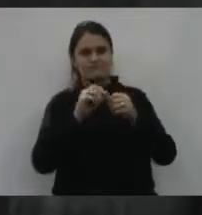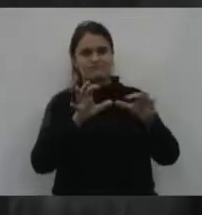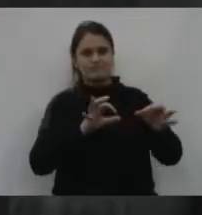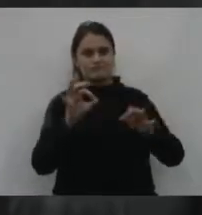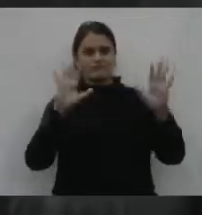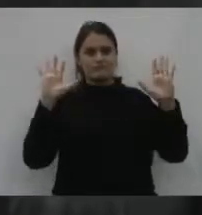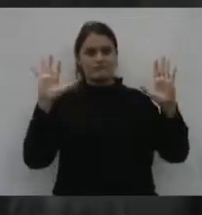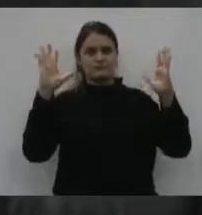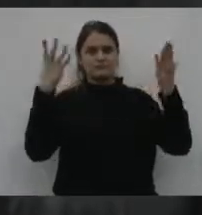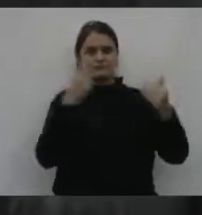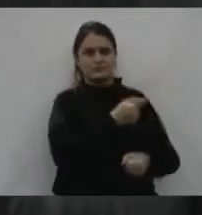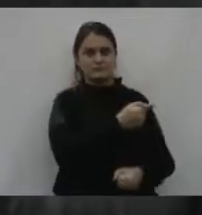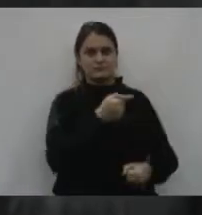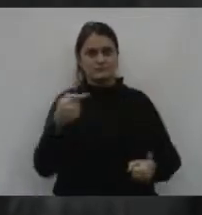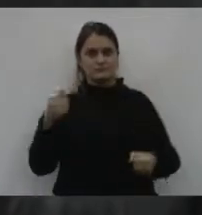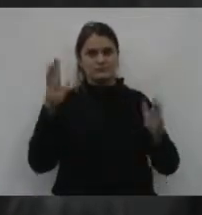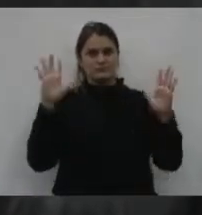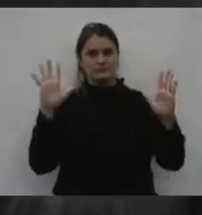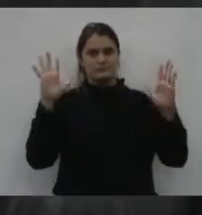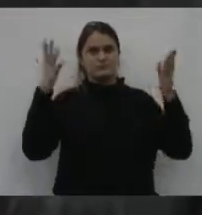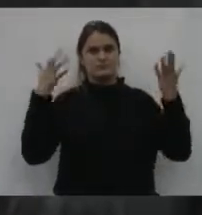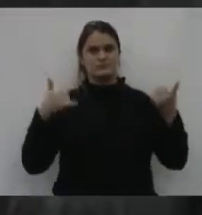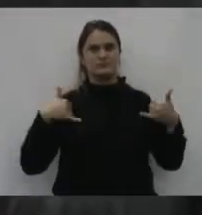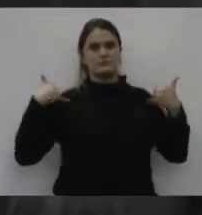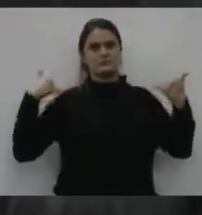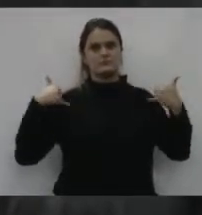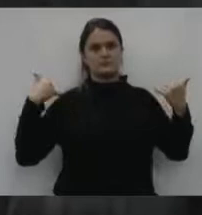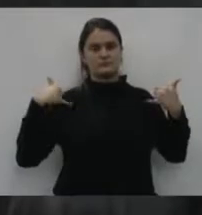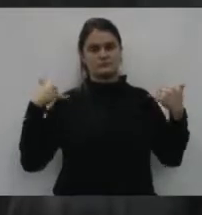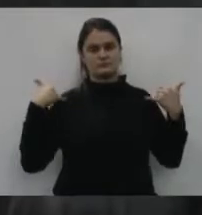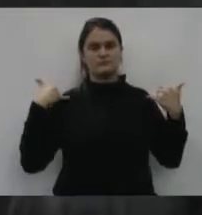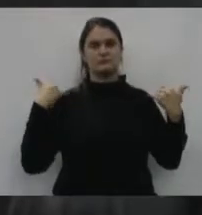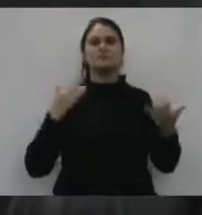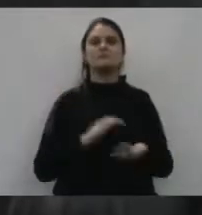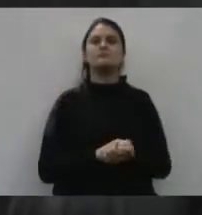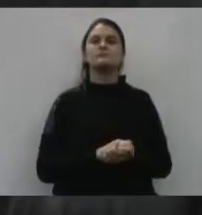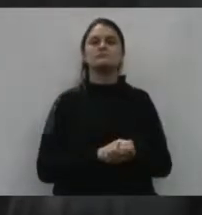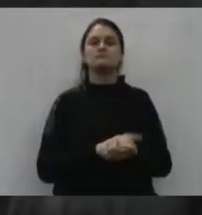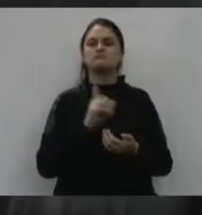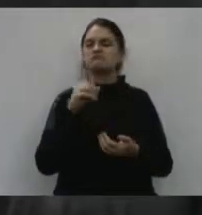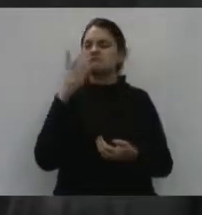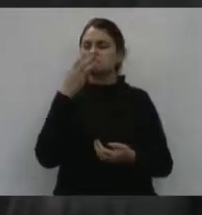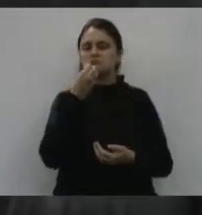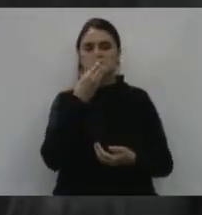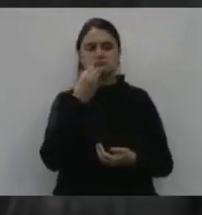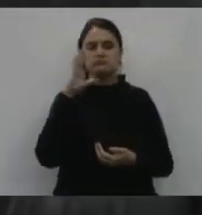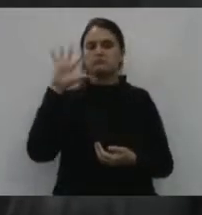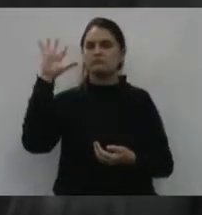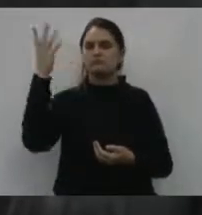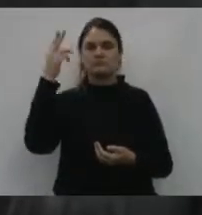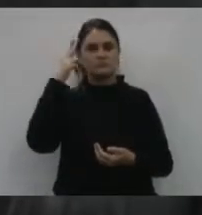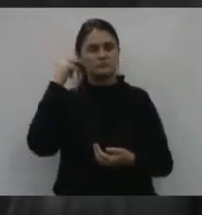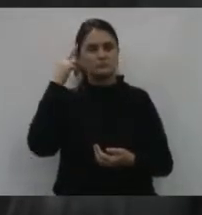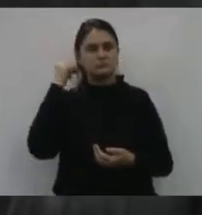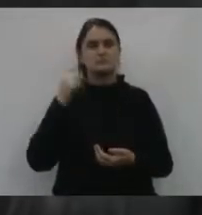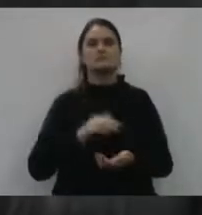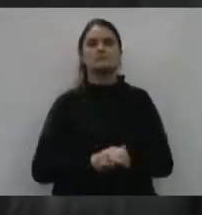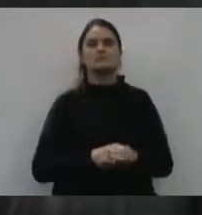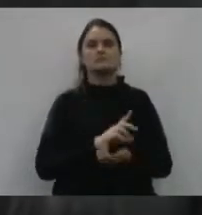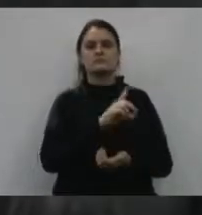e organização para que essa semana de festejos do município de Nova Vitória transcorresse da melhor forma